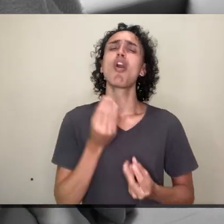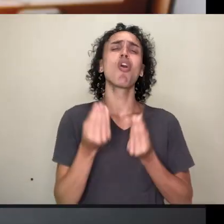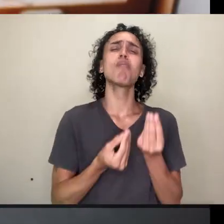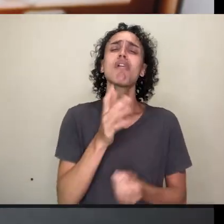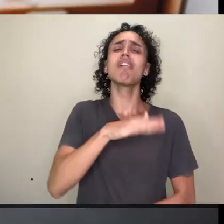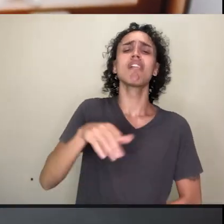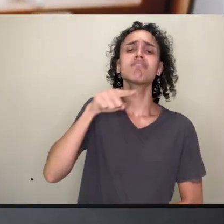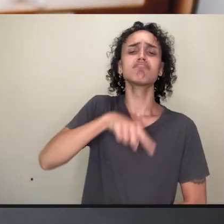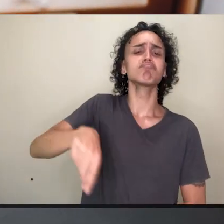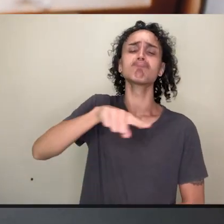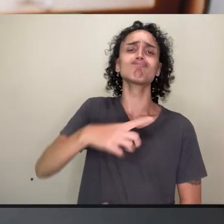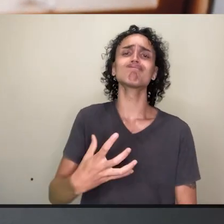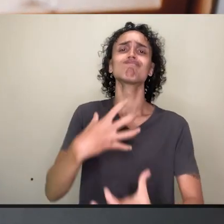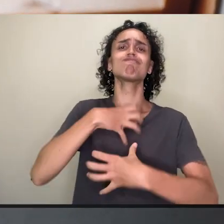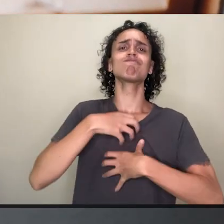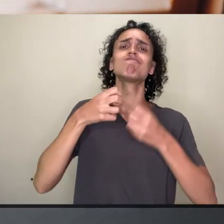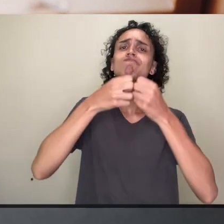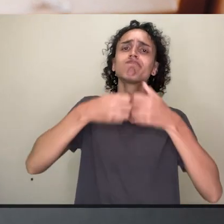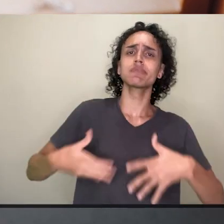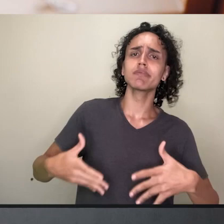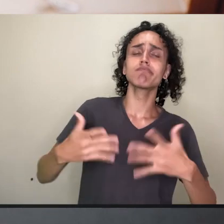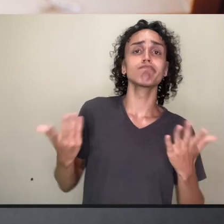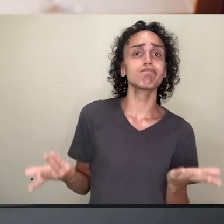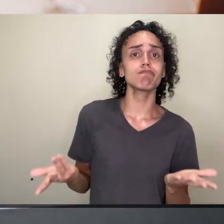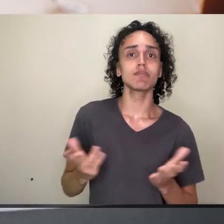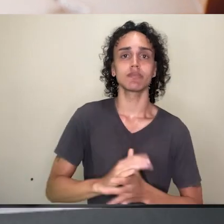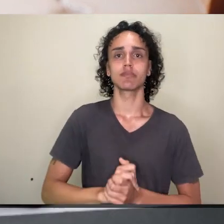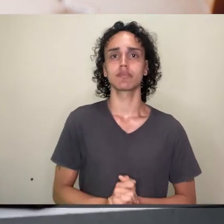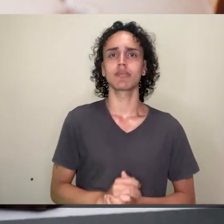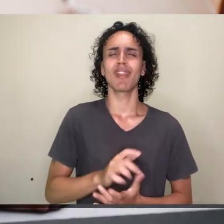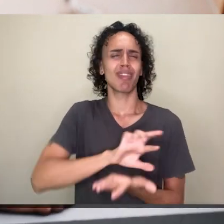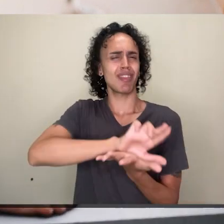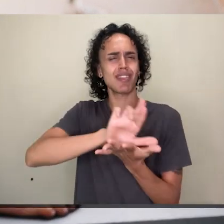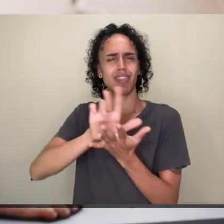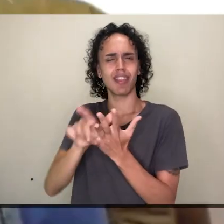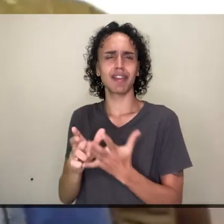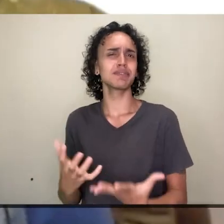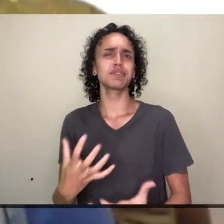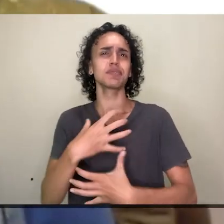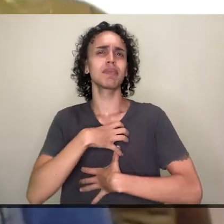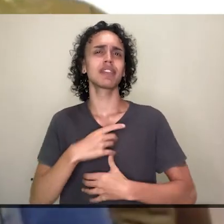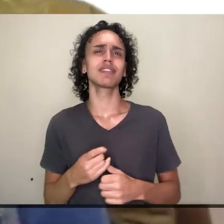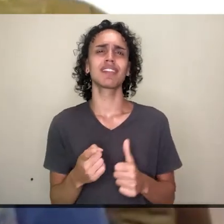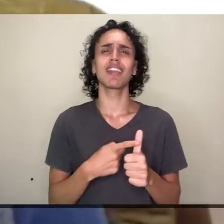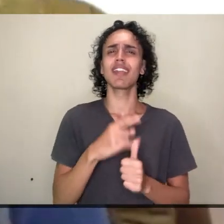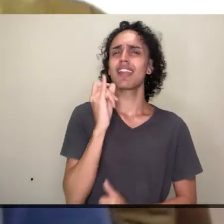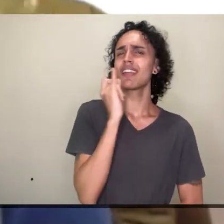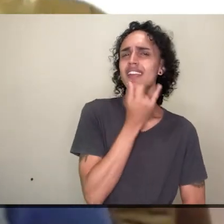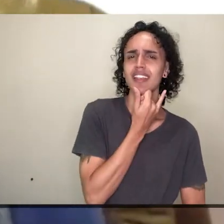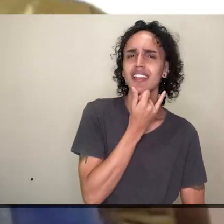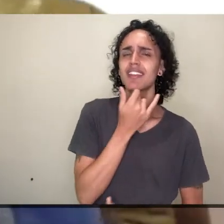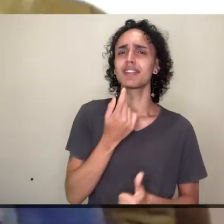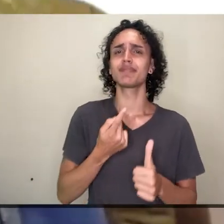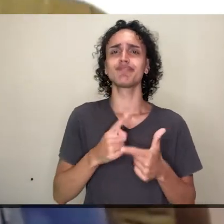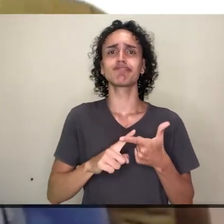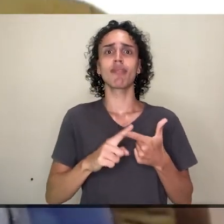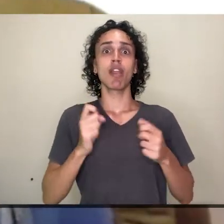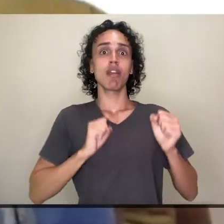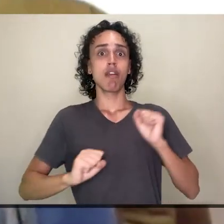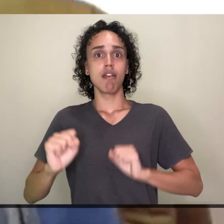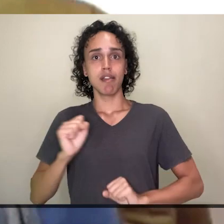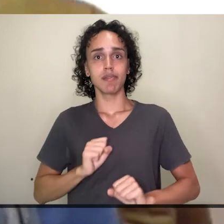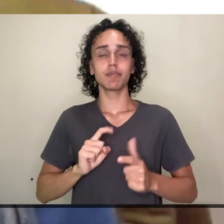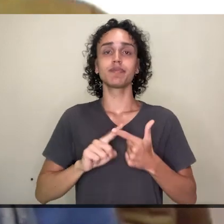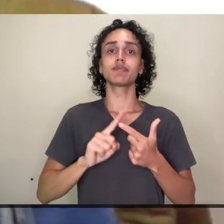vidas. Como essa situação pode impactar especialmente as crianças? Elas todas terão diferentes